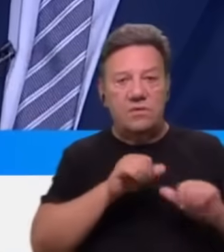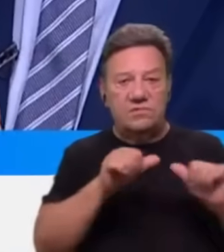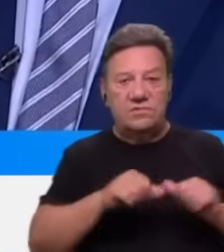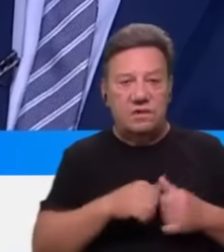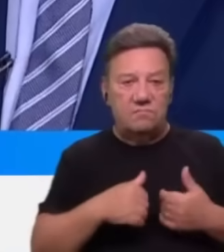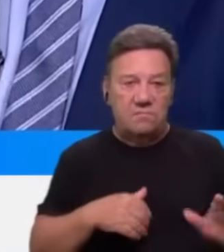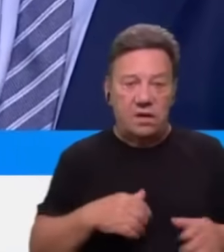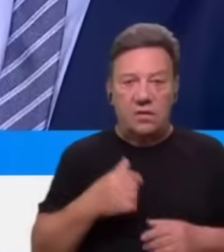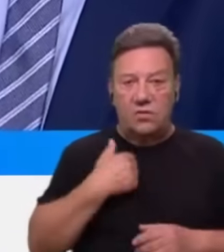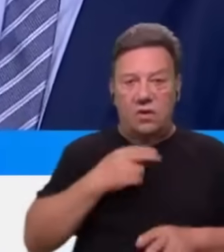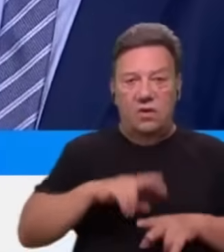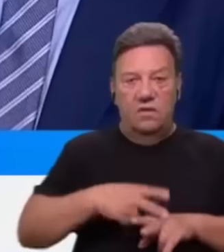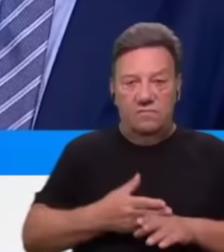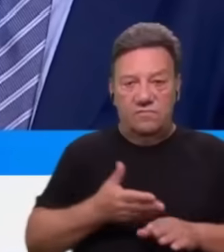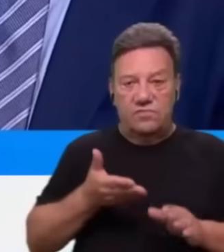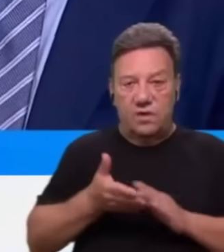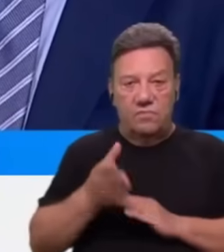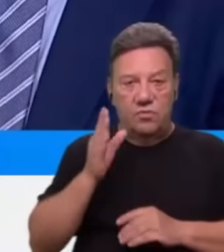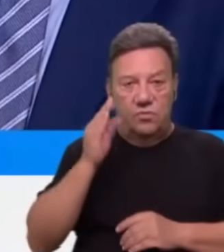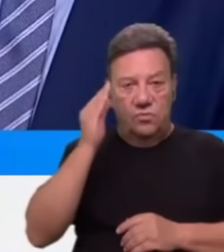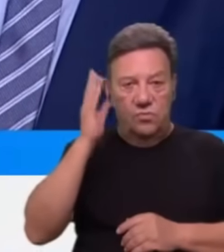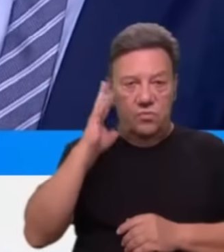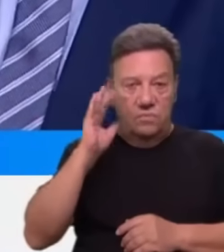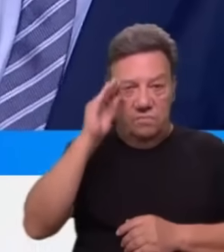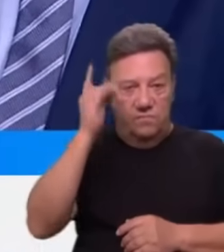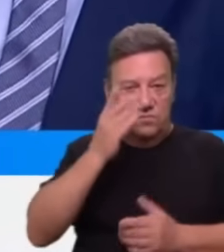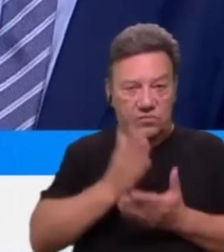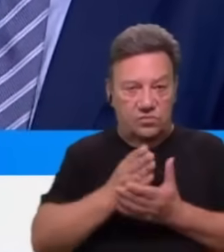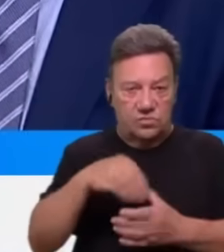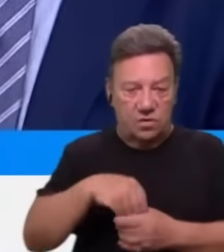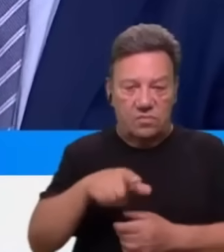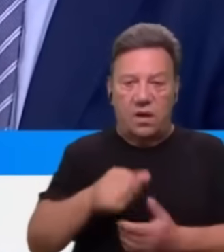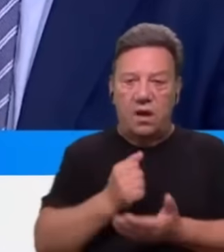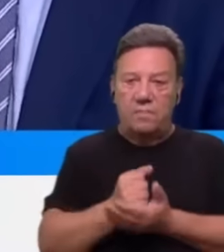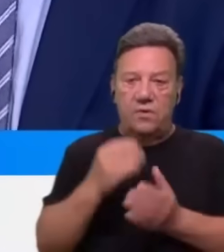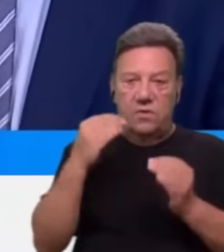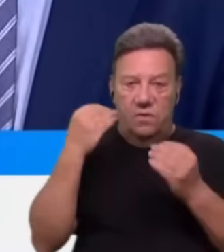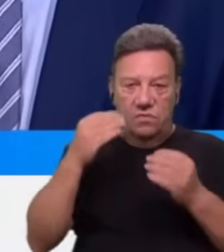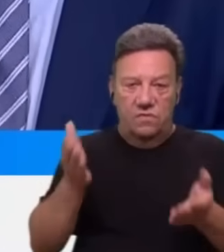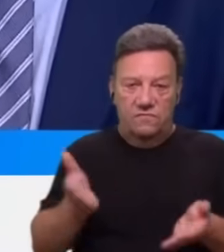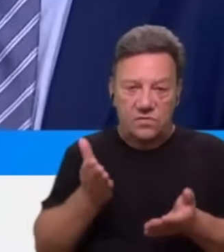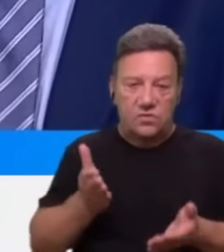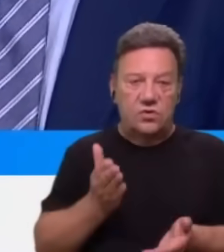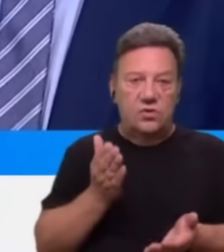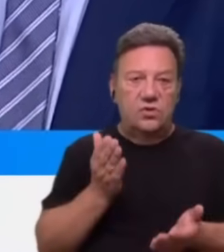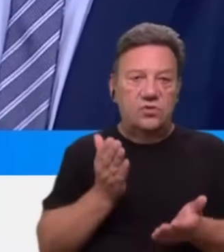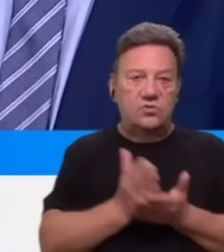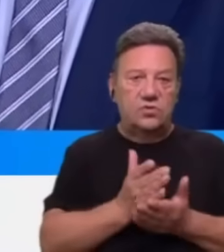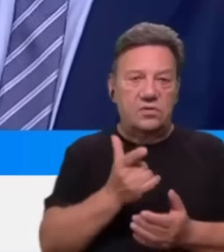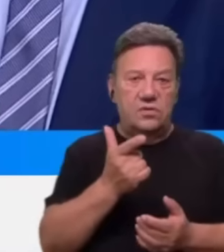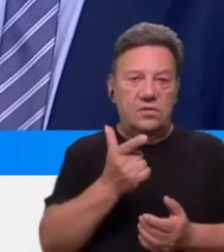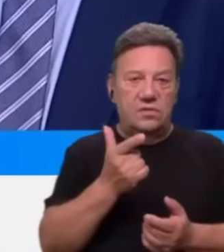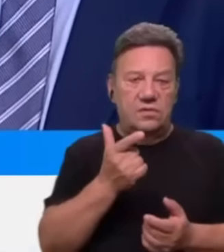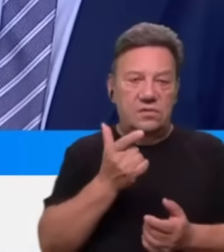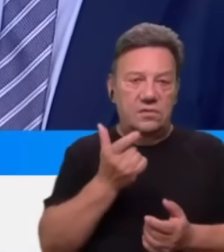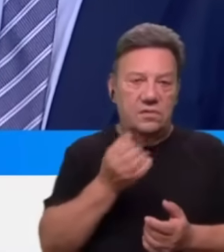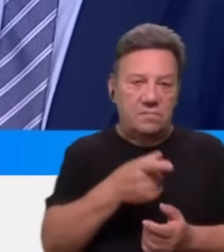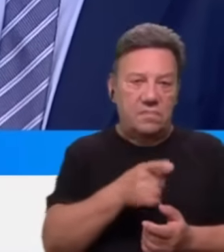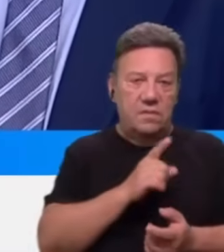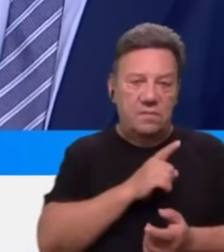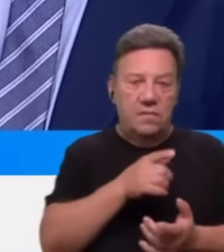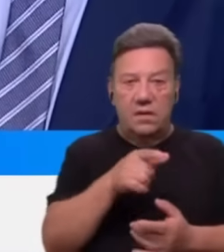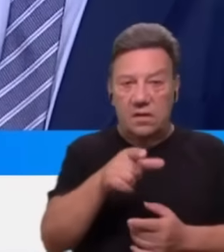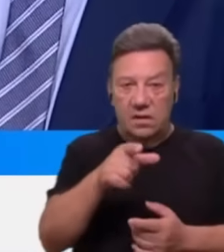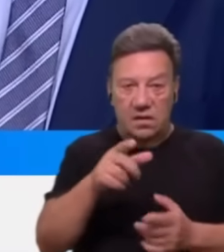nós reforçamos o número de pessoas nas escolas para apoios educativos para as escolas tape em partido neste processo